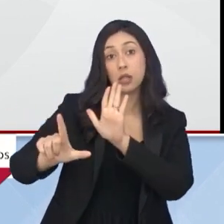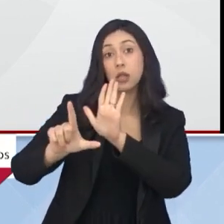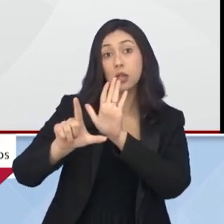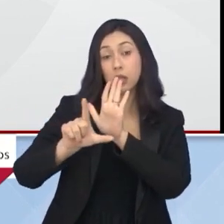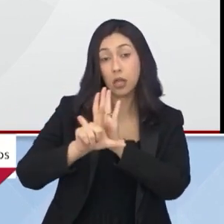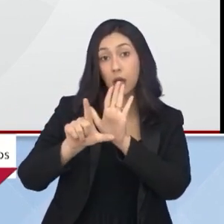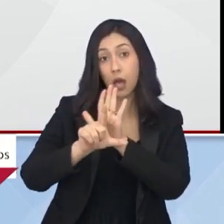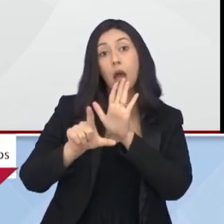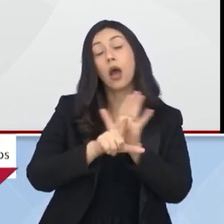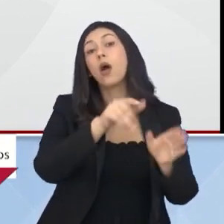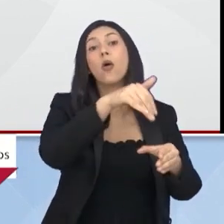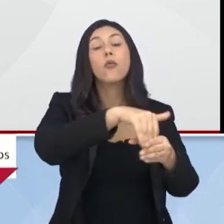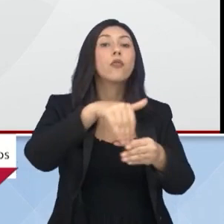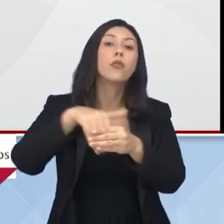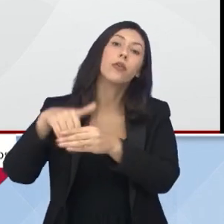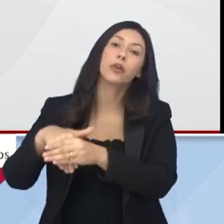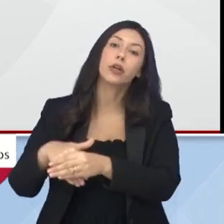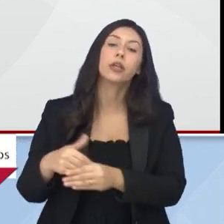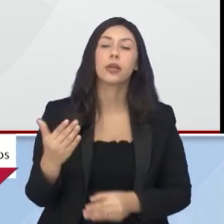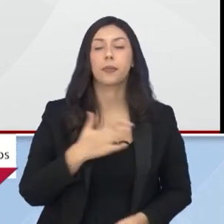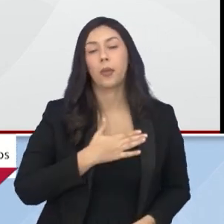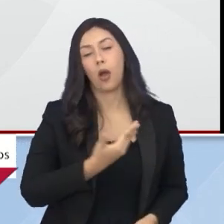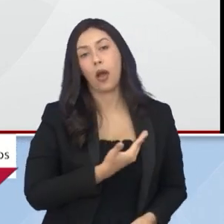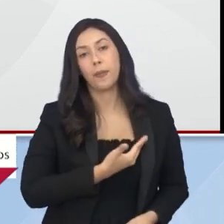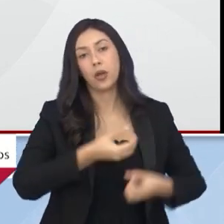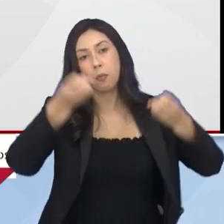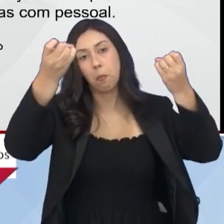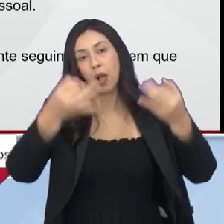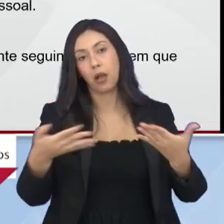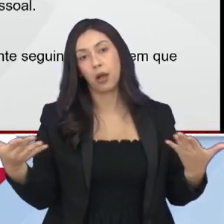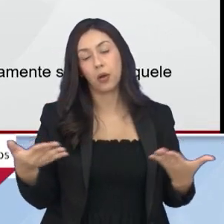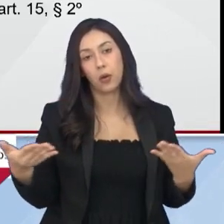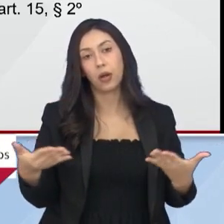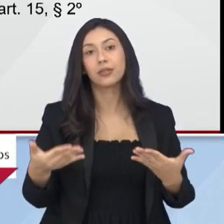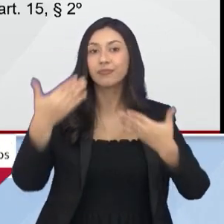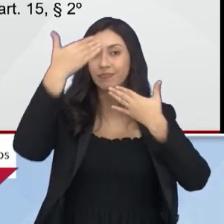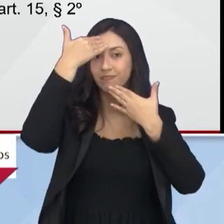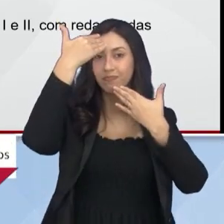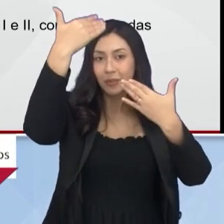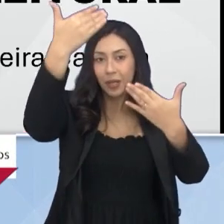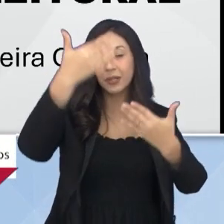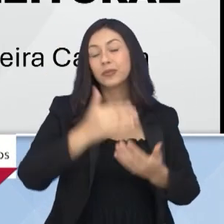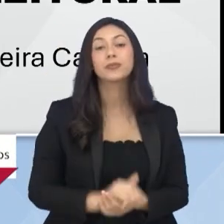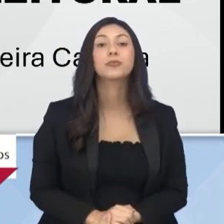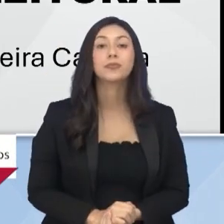Alexandre carsola vai falar para vocês a partir de agora muito